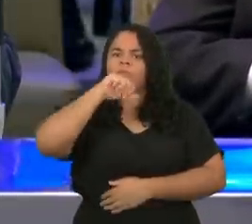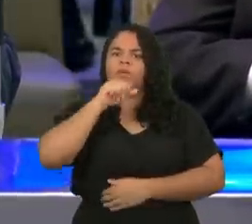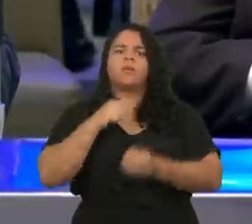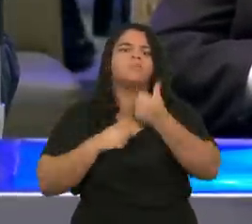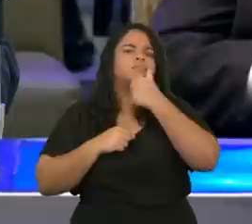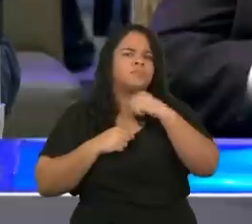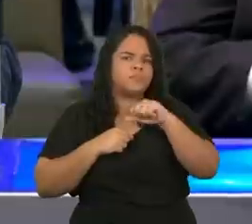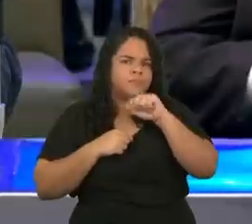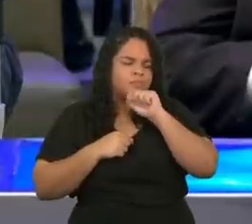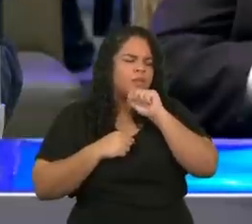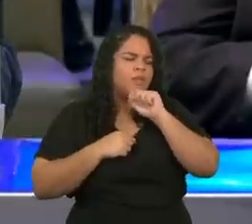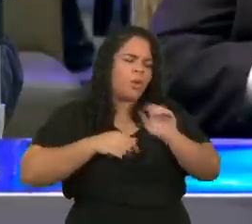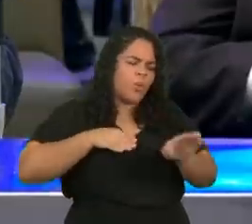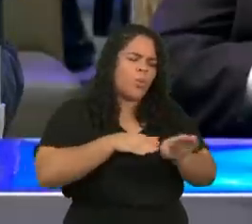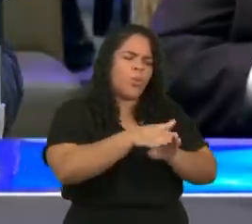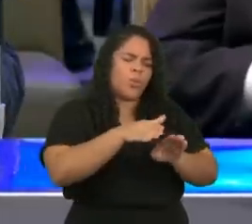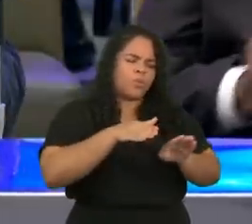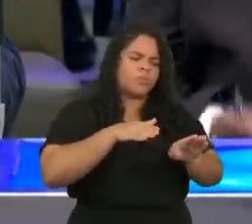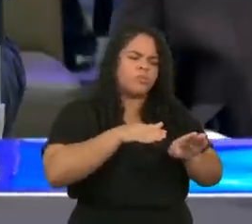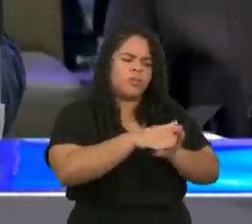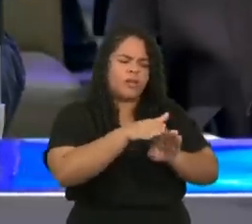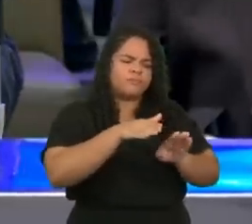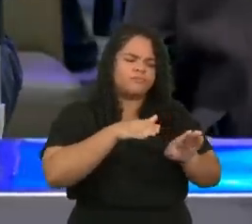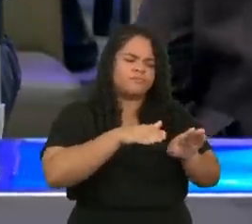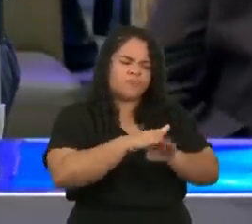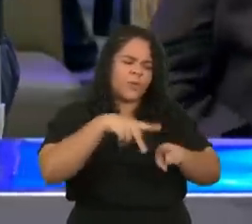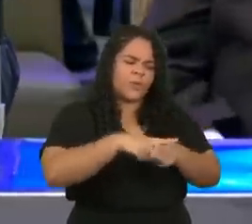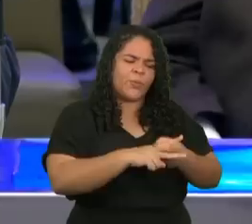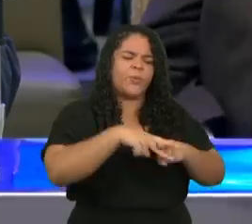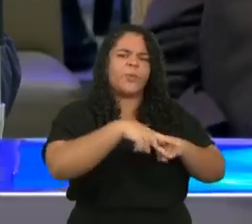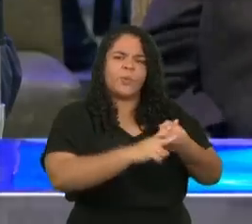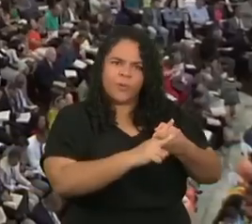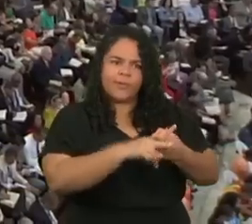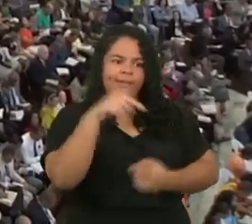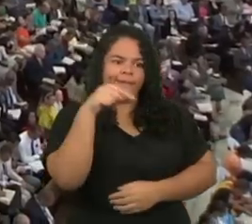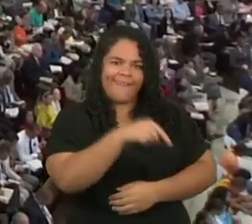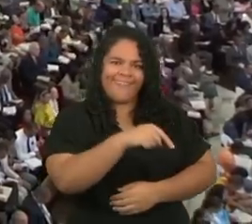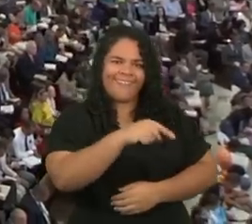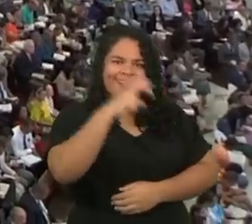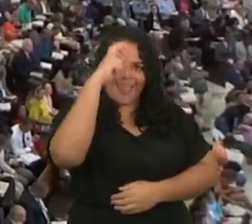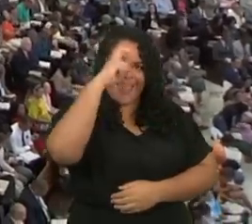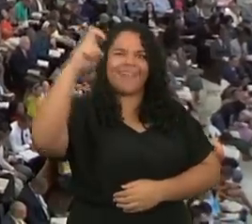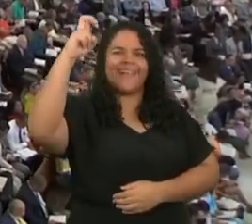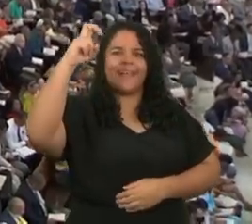o rapaz entregue a quem diga comigo a si mesmo envergonha